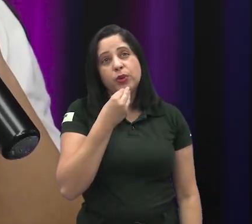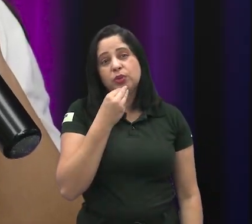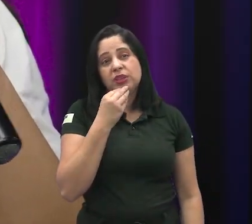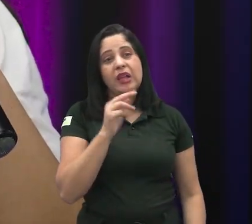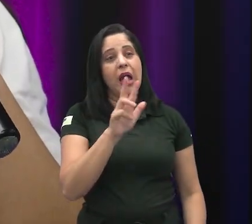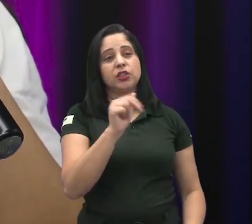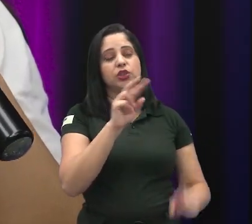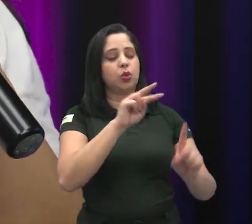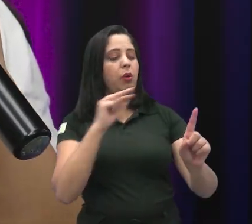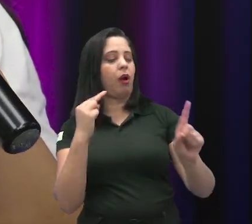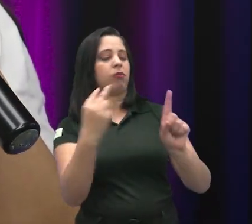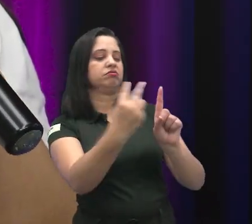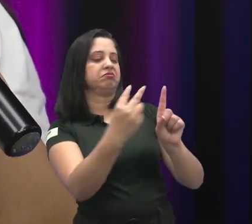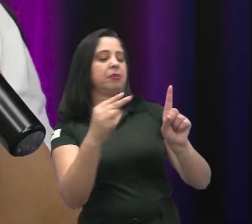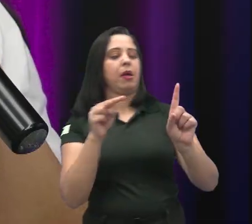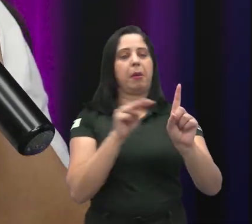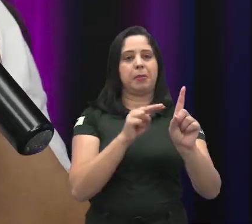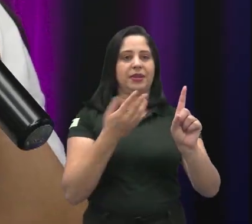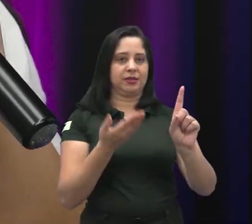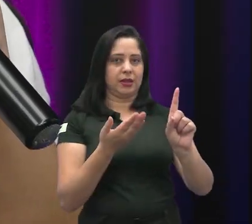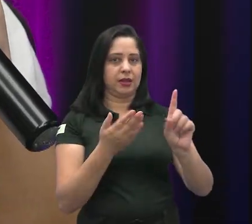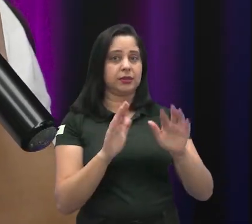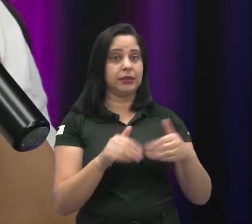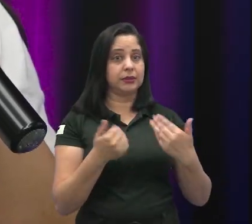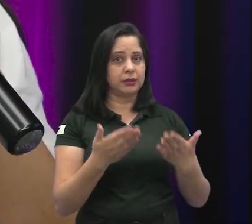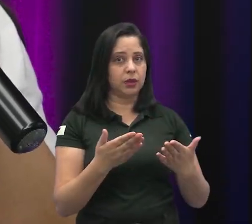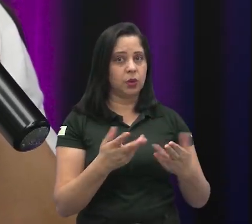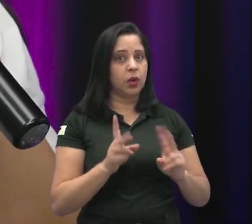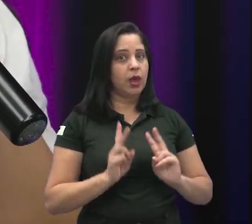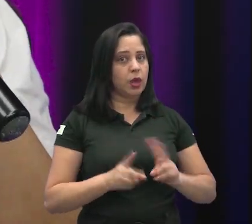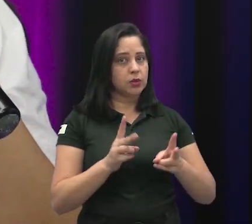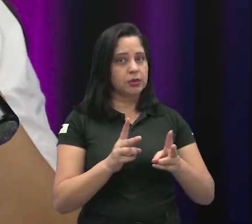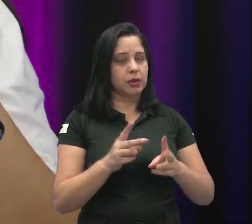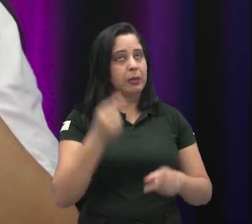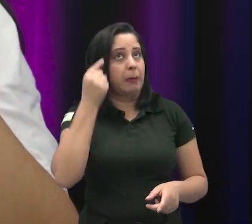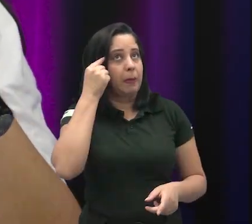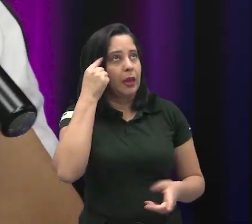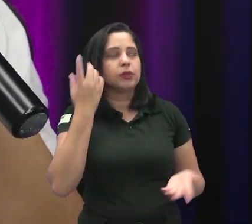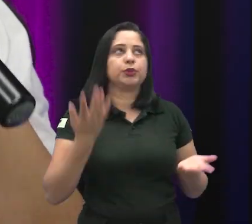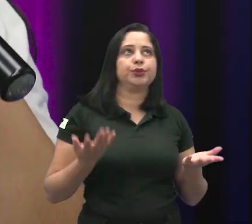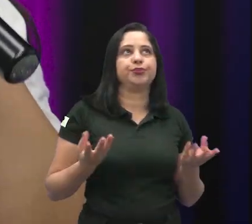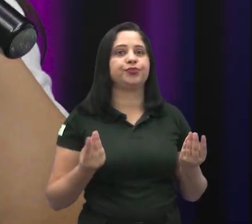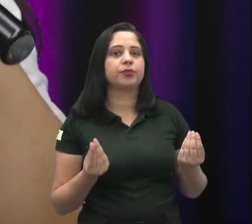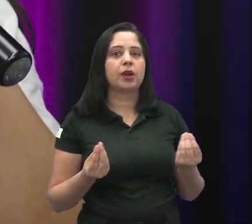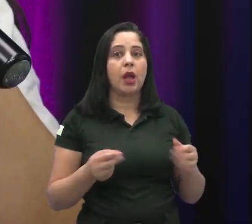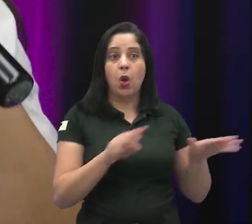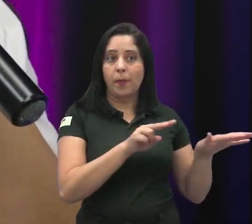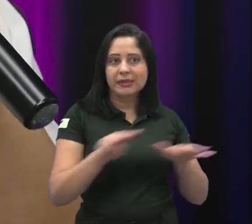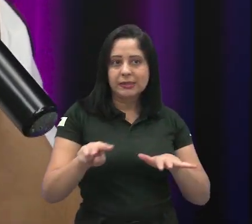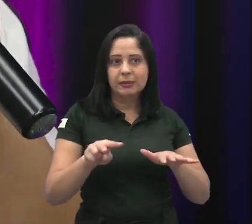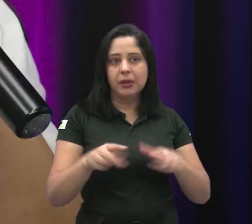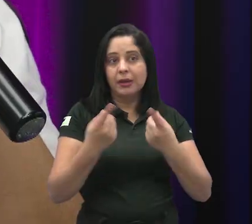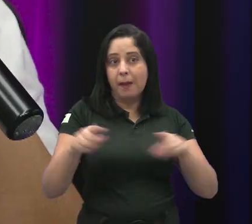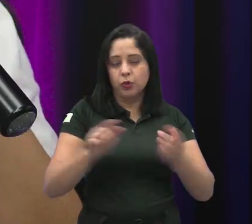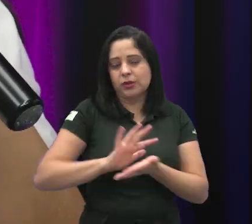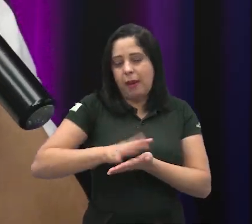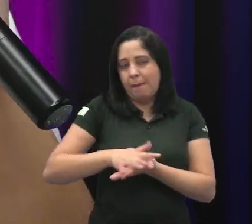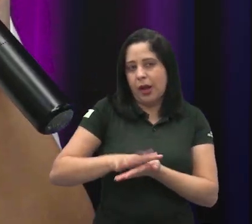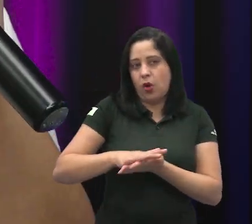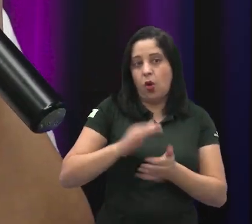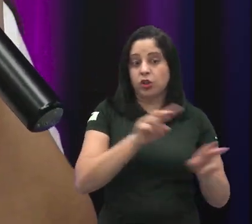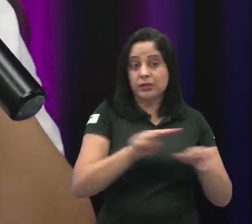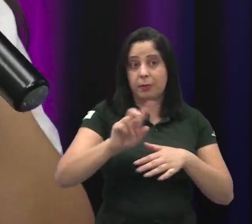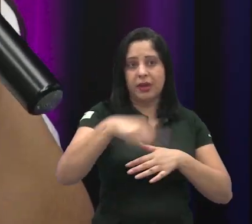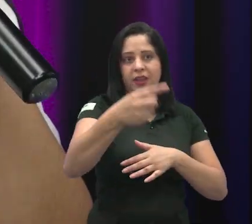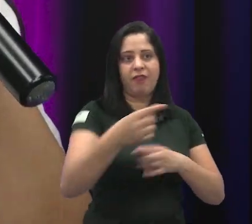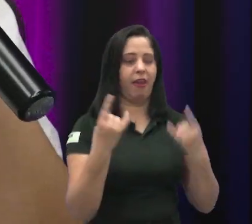visibilidade na mídia. Então a gente sempre tenta buscar e diversificar os gêneros também. Então a gente sempre faz, sei lá, uma semana pagode, na outra semana